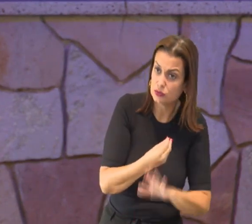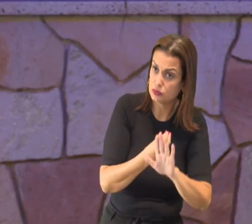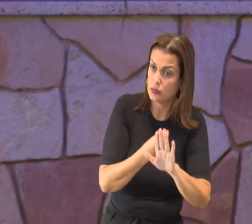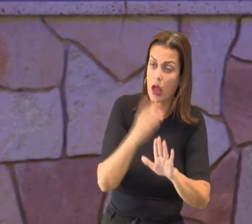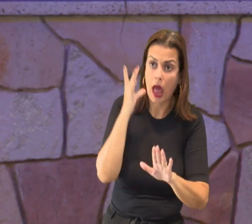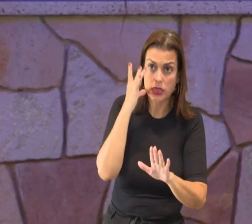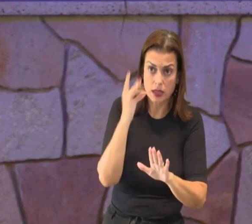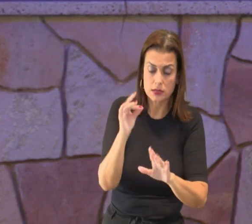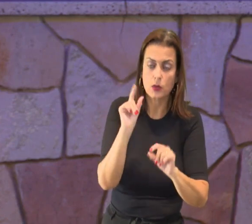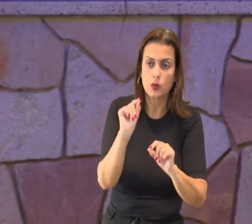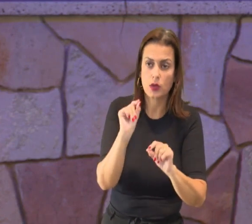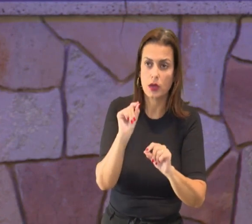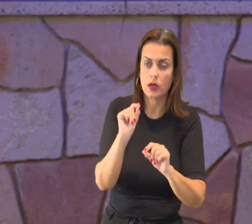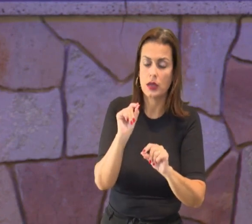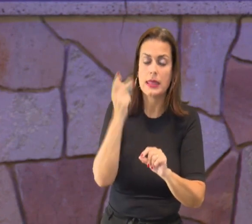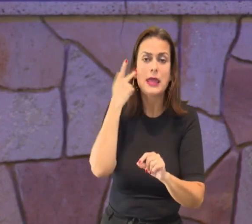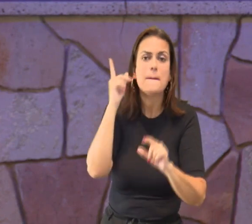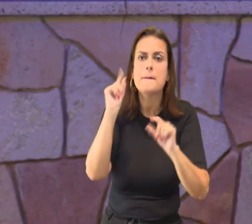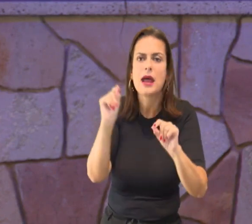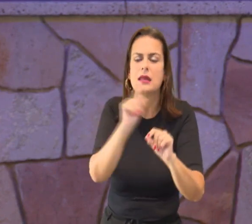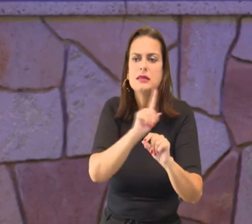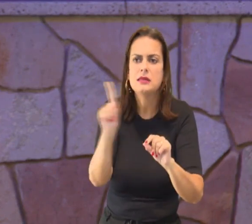atenção nisso, não é para